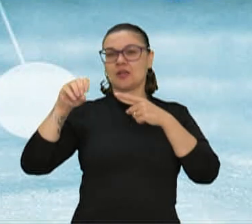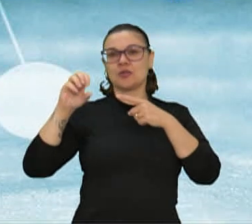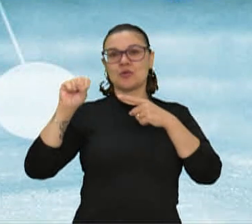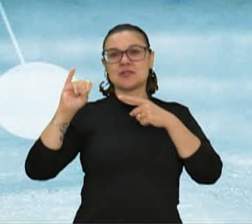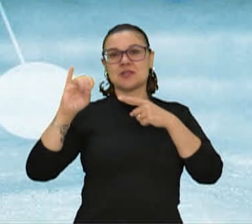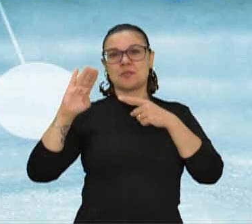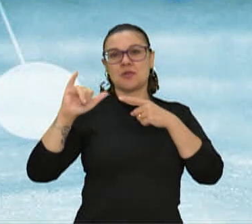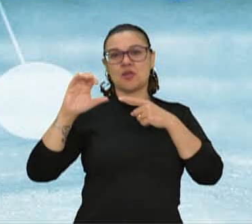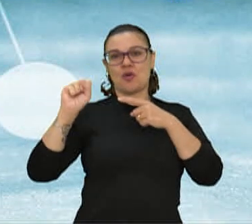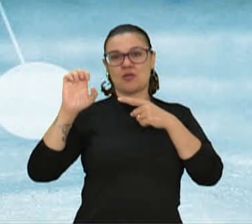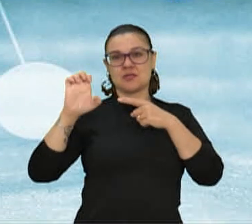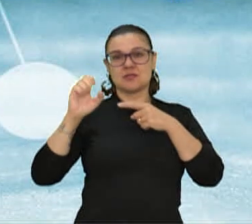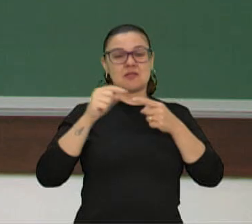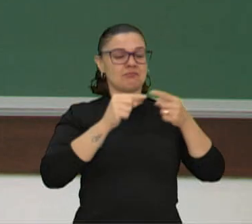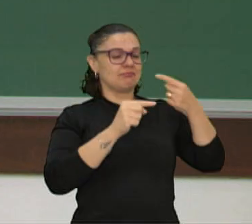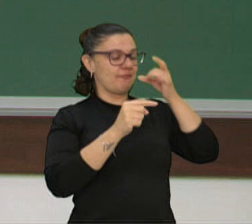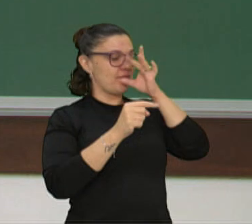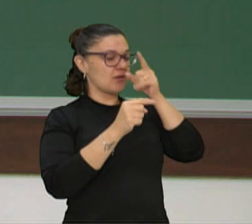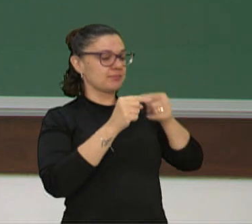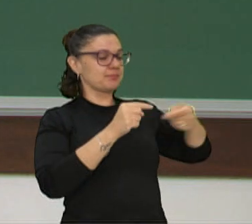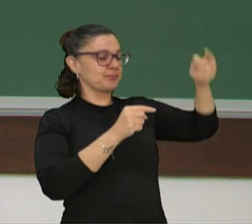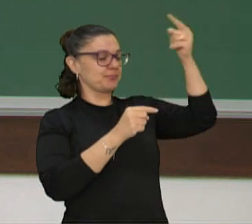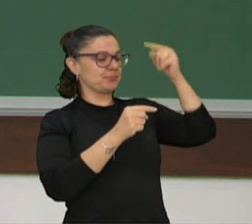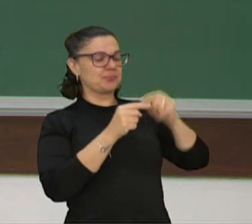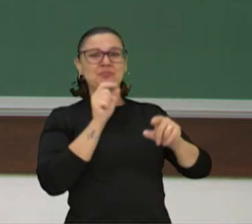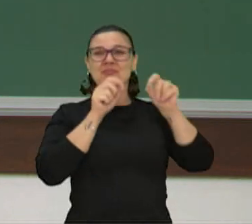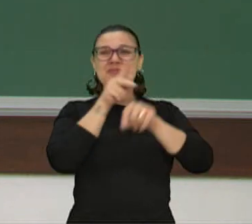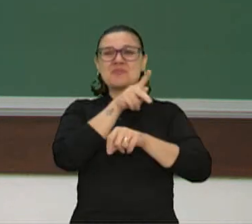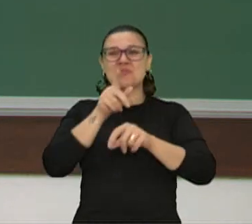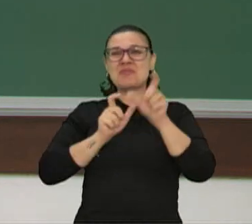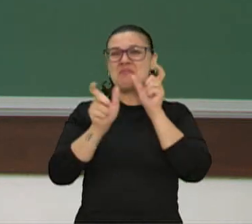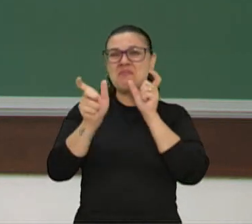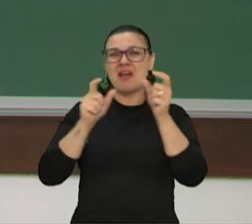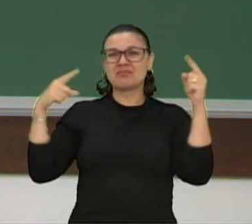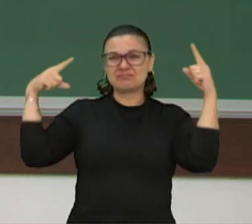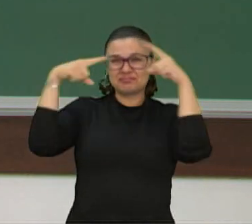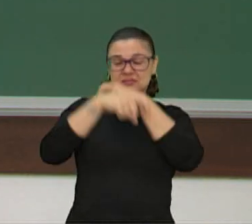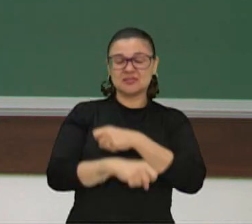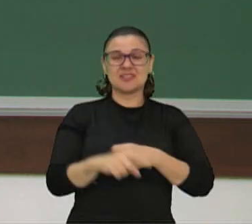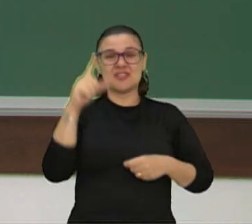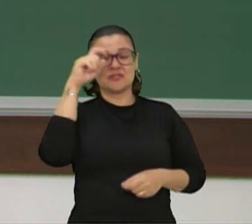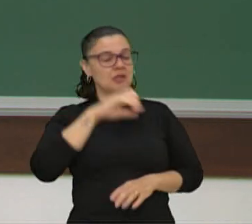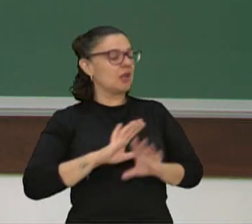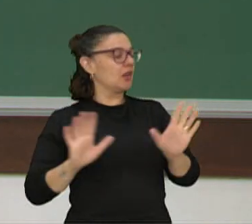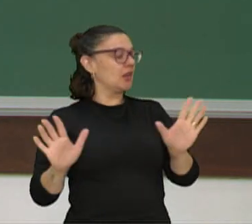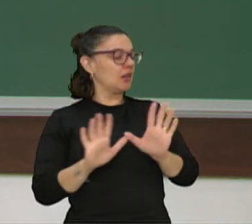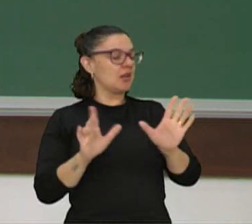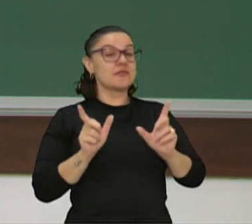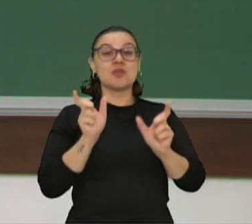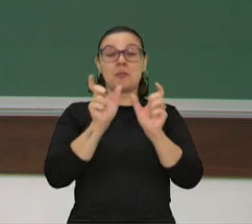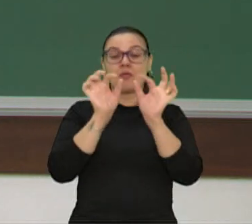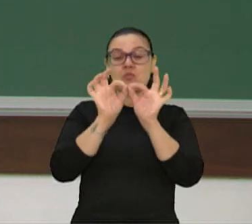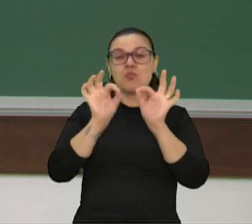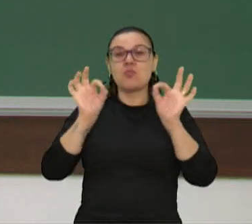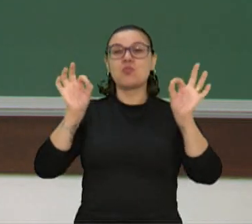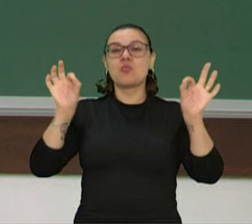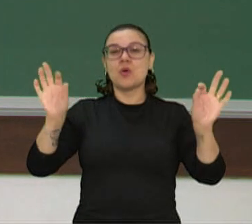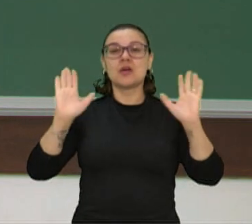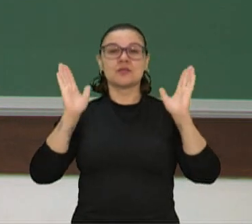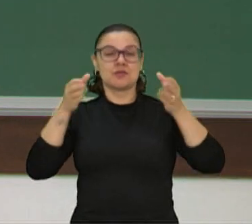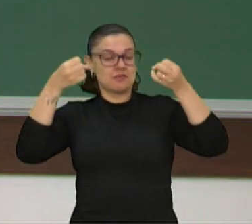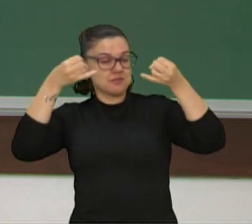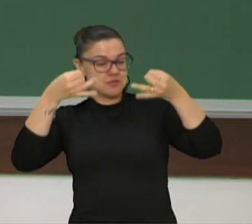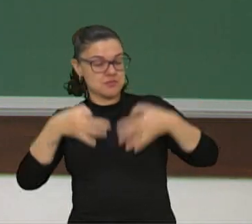fotossíntese. Nossa, professor, que palavras compridas. Isso deve ser muito complicado. Claro que não, são só palavras grandes. Já te